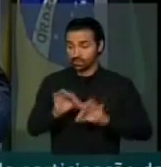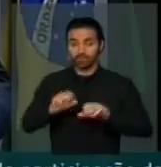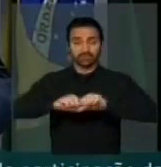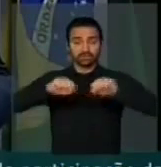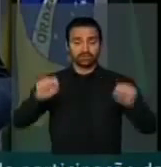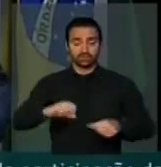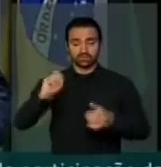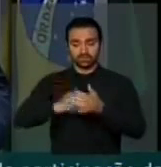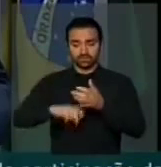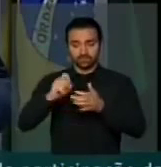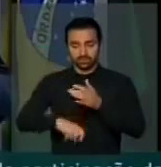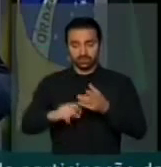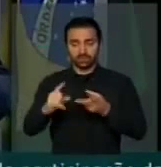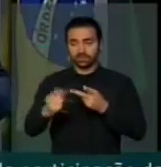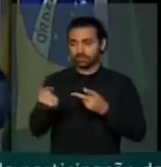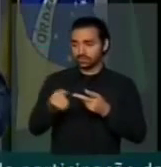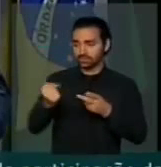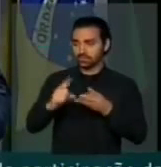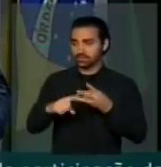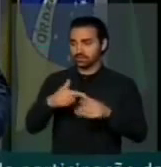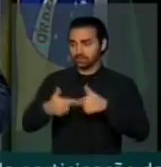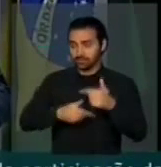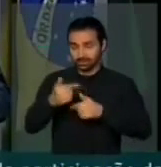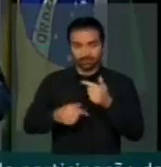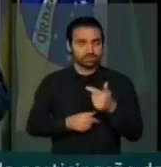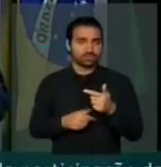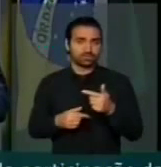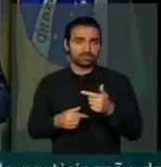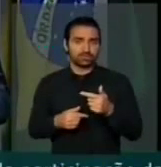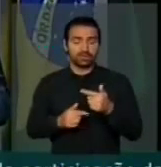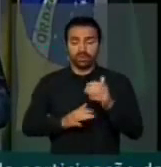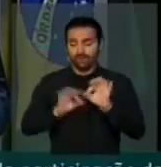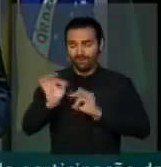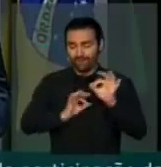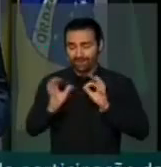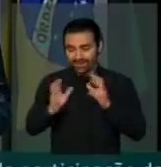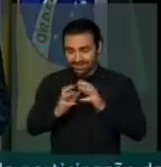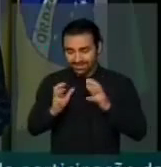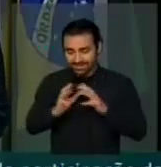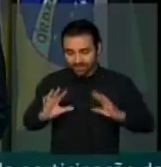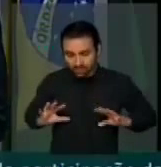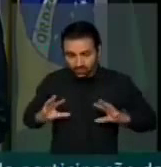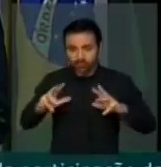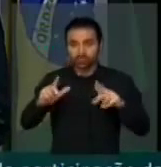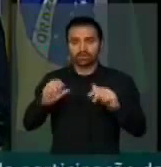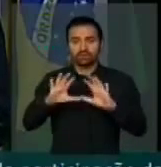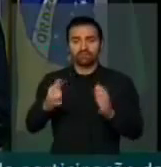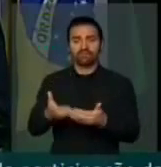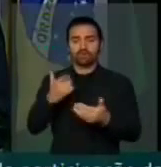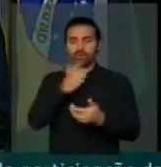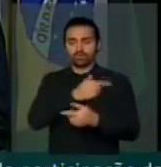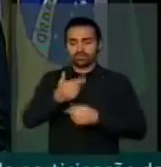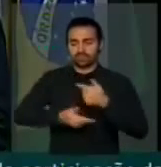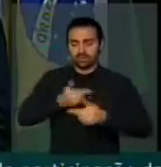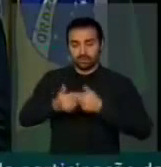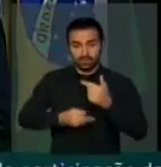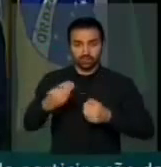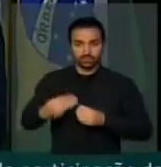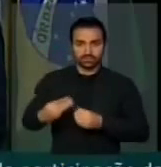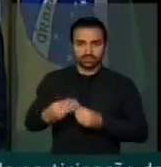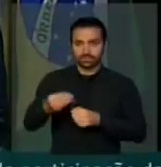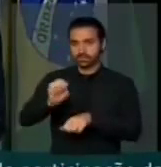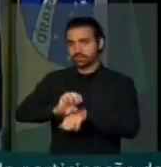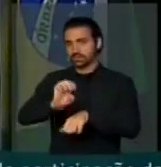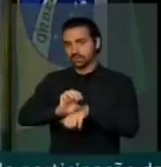tributário, previdenciário, trabalhista, reorganizando o modo de atuação dos municípios, dos estados e